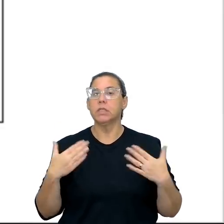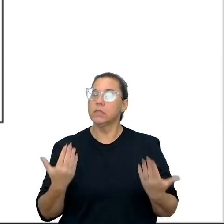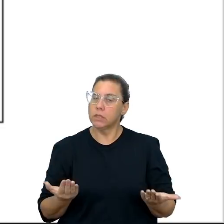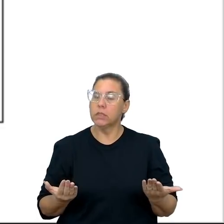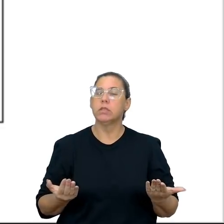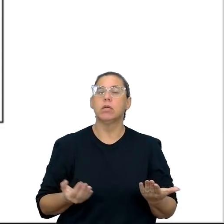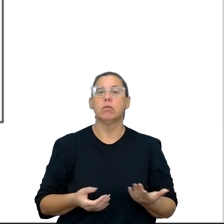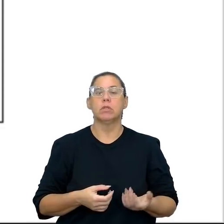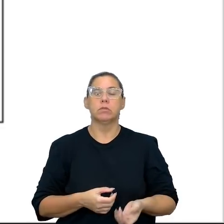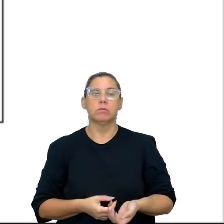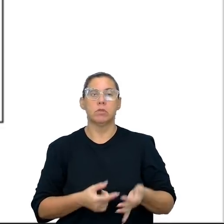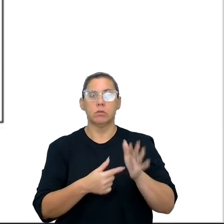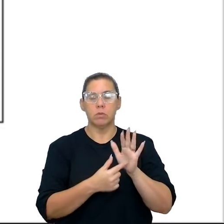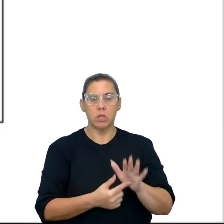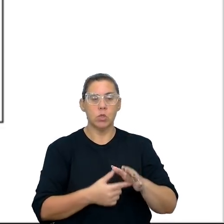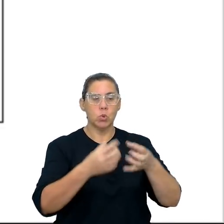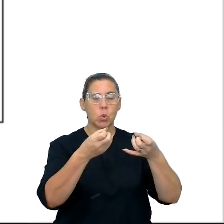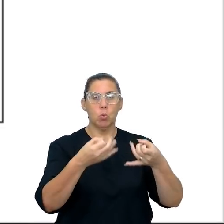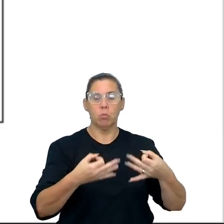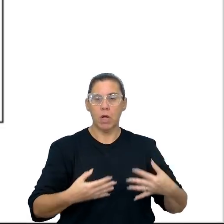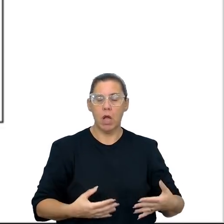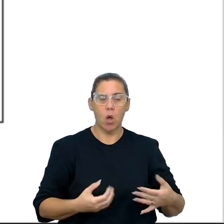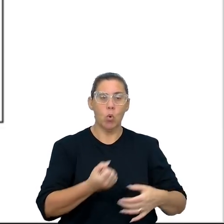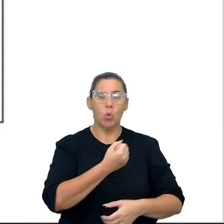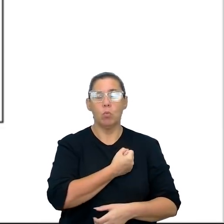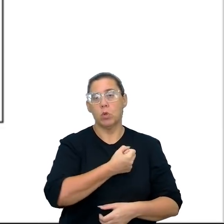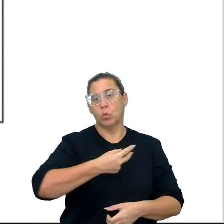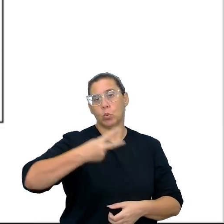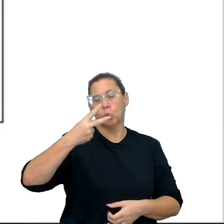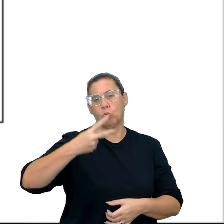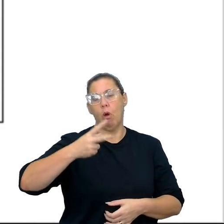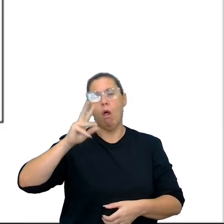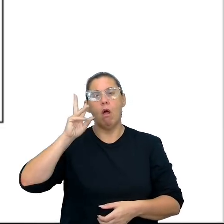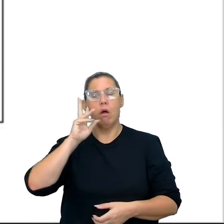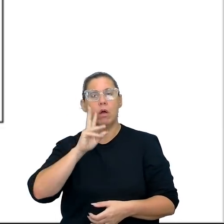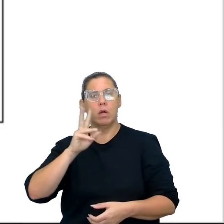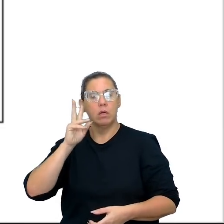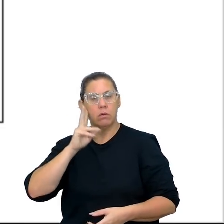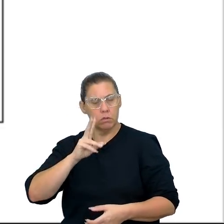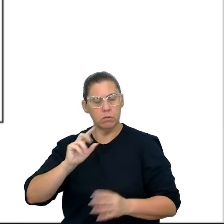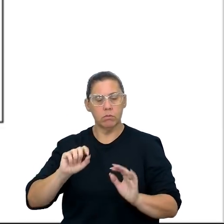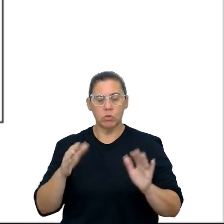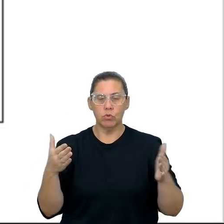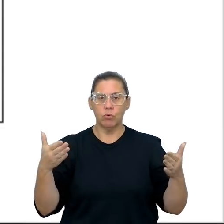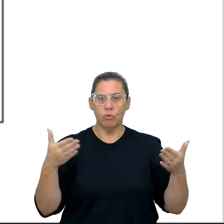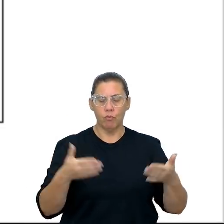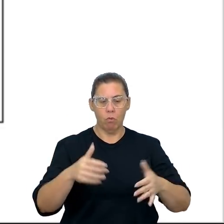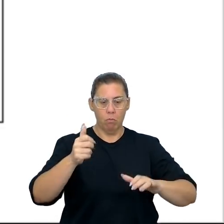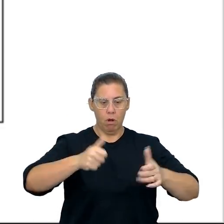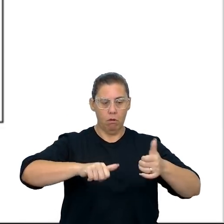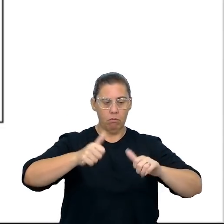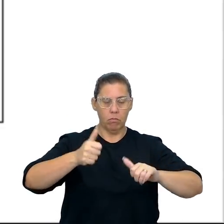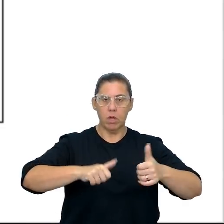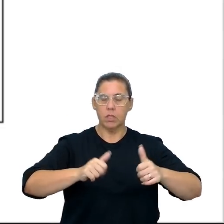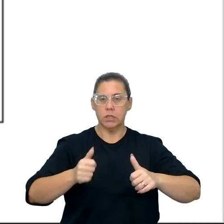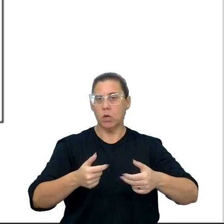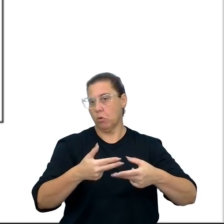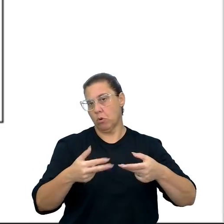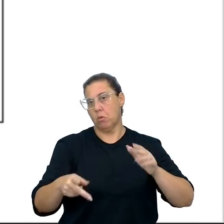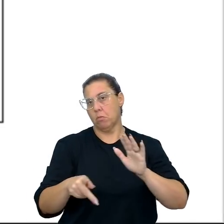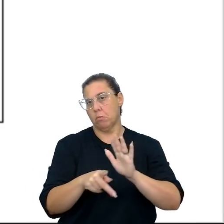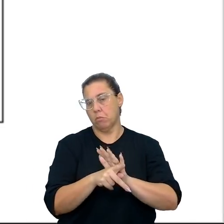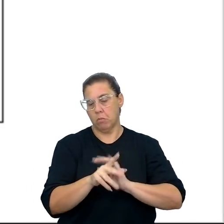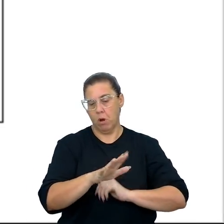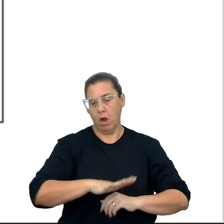eu optei por explanar o item 2, né? Lembrando, assim, que o nosso foco será analisar situações relacionadas com o